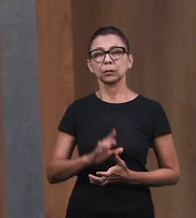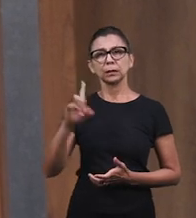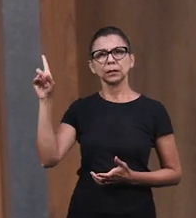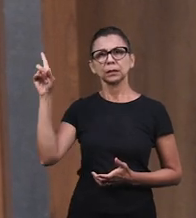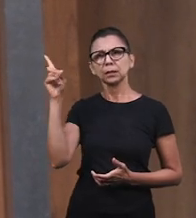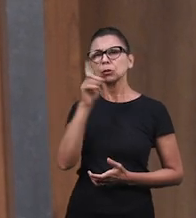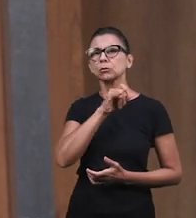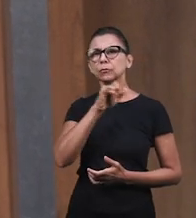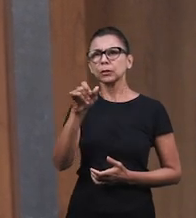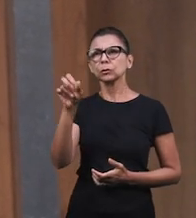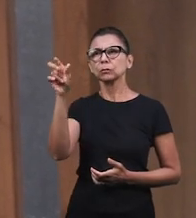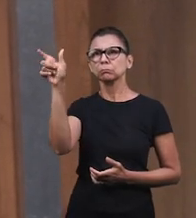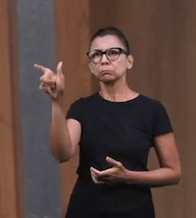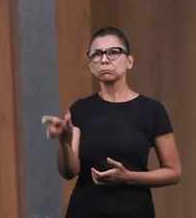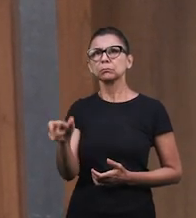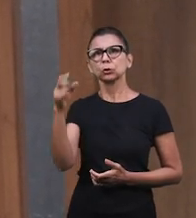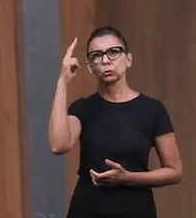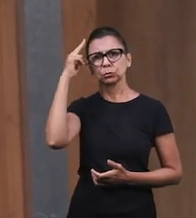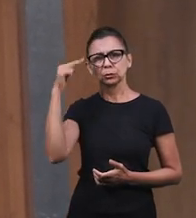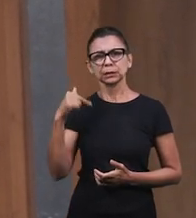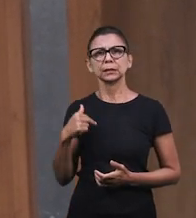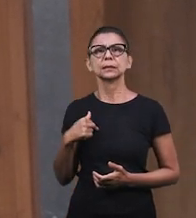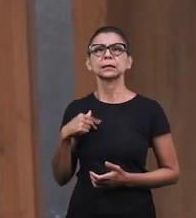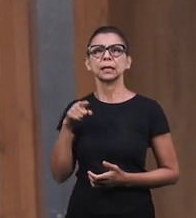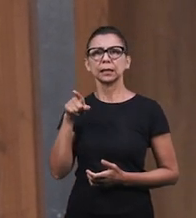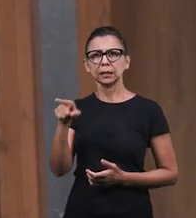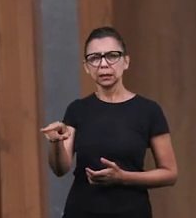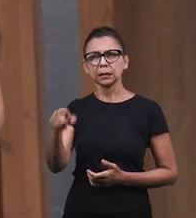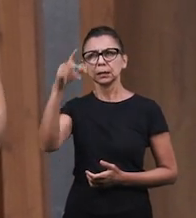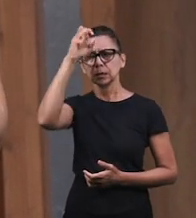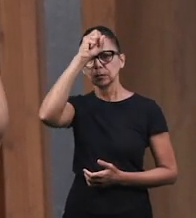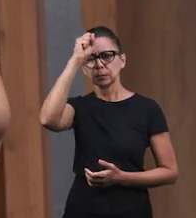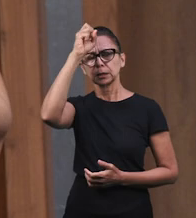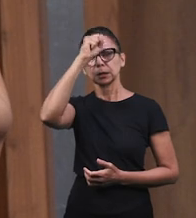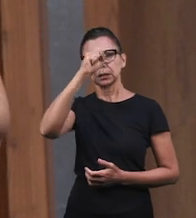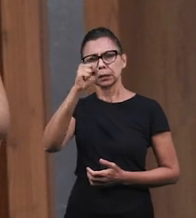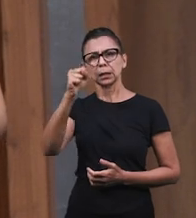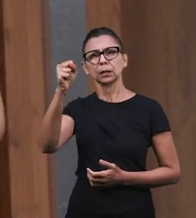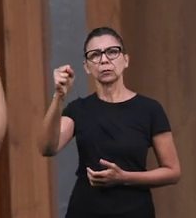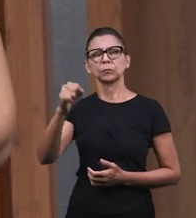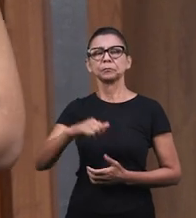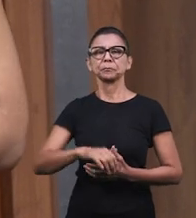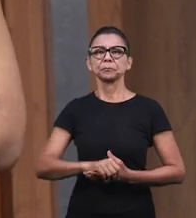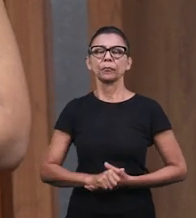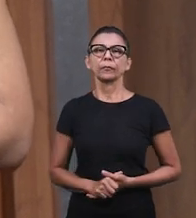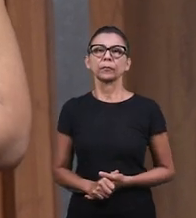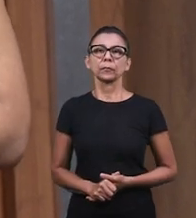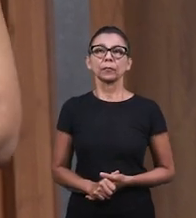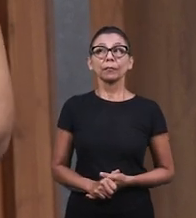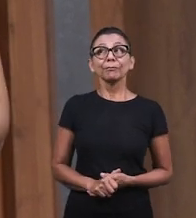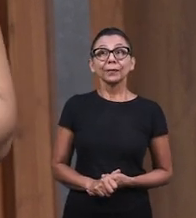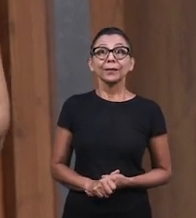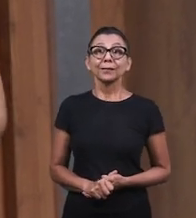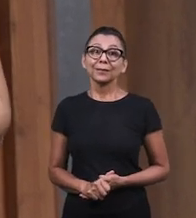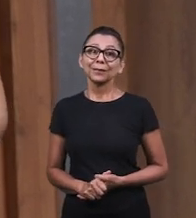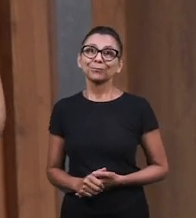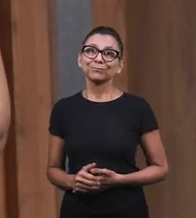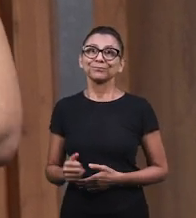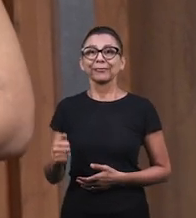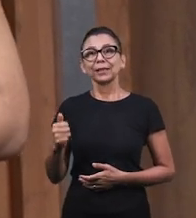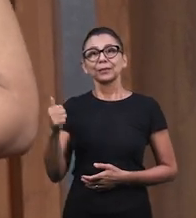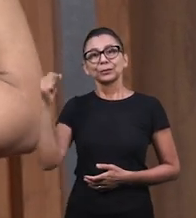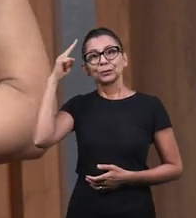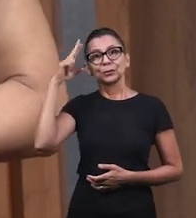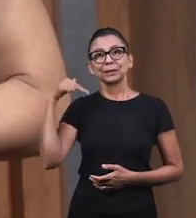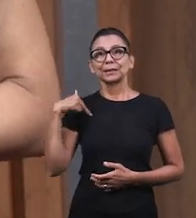coração. Mas apesar dessas características de um servo fiel, um filho obediente a seu pai, os irmãos não se